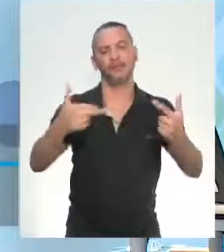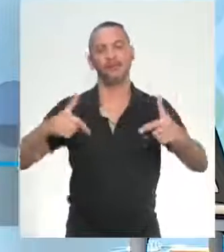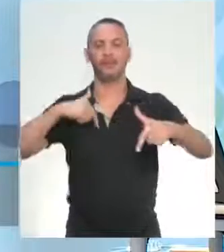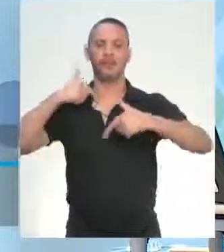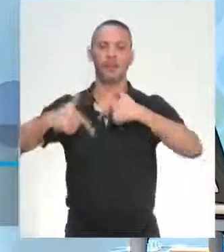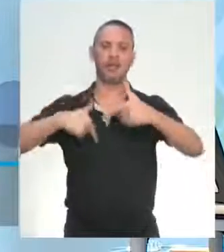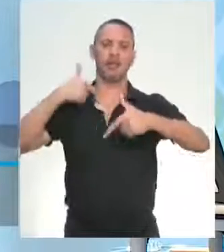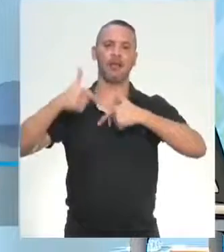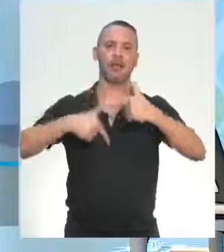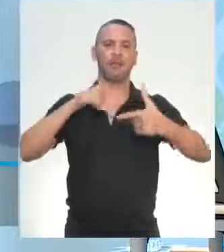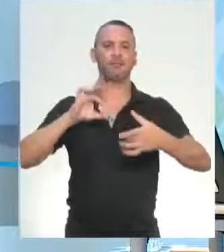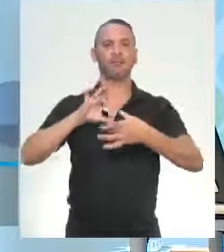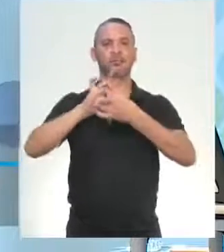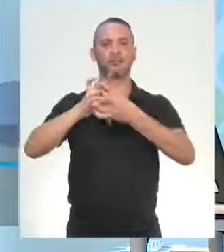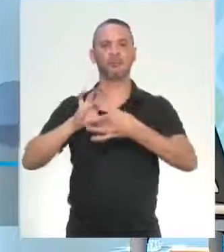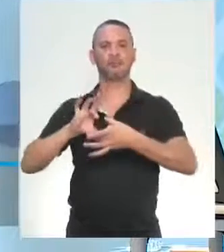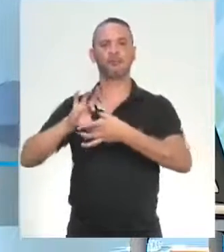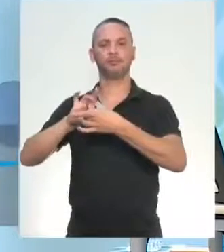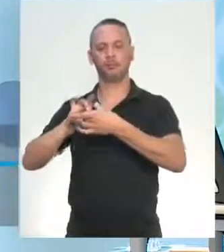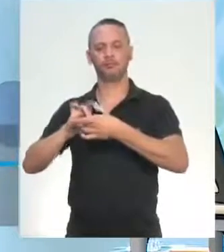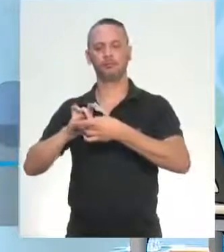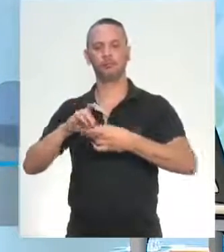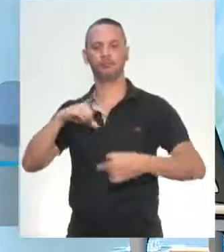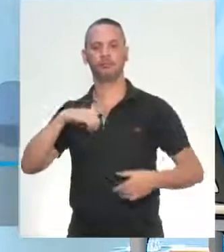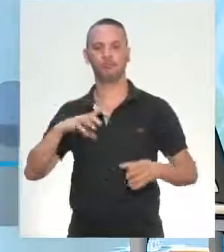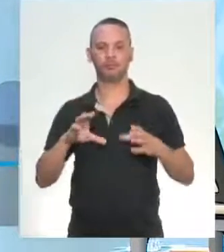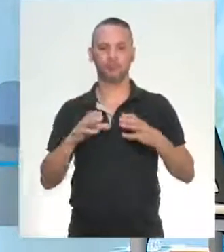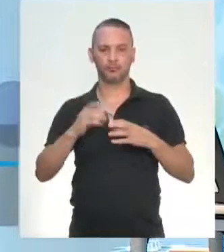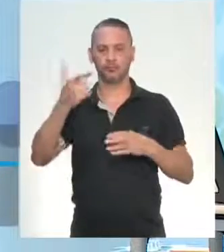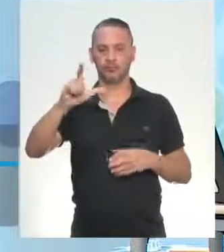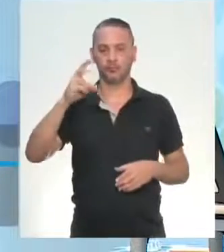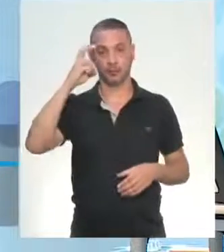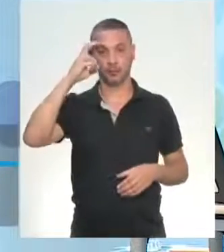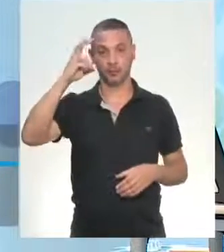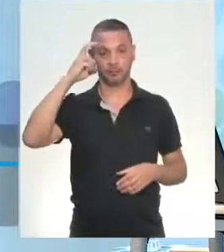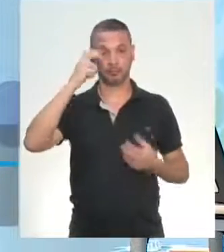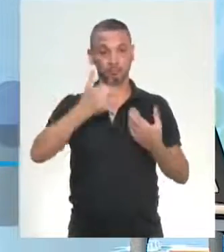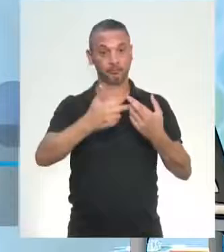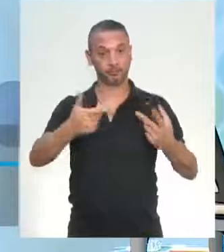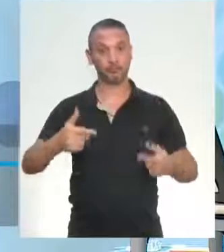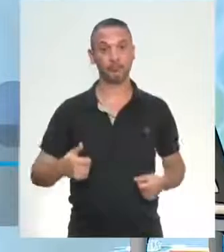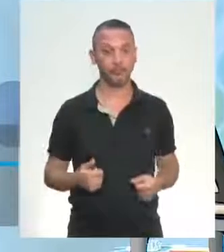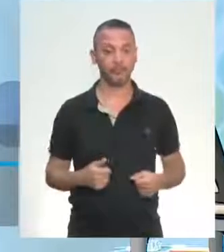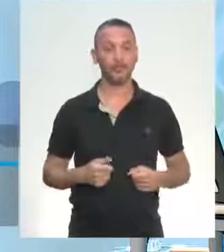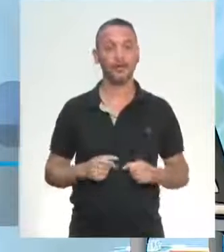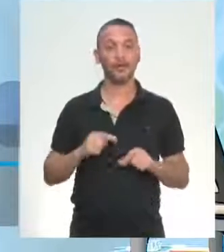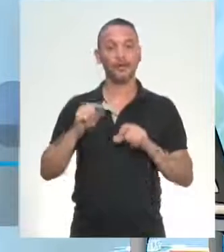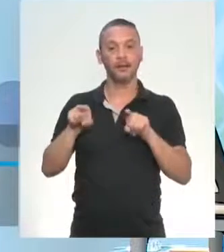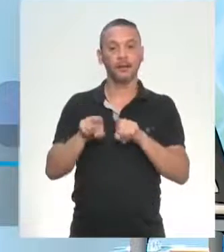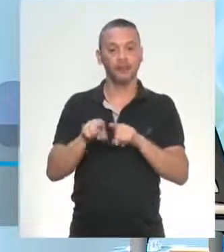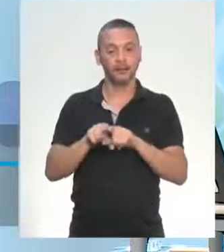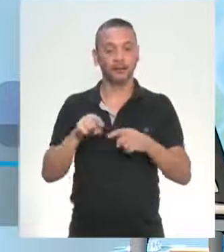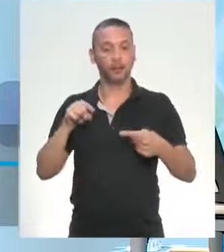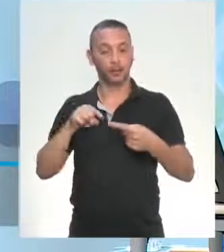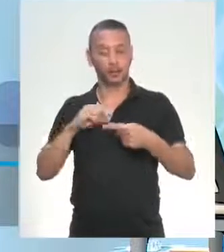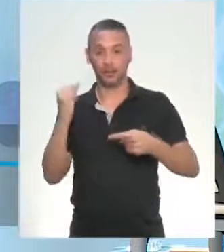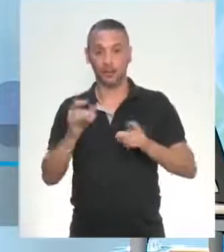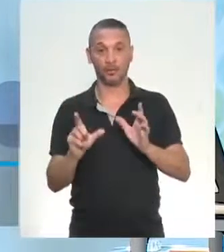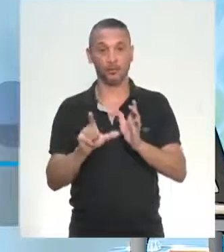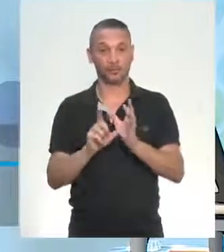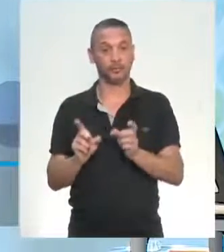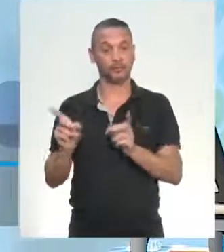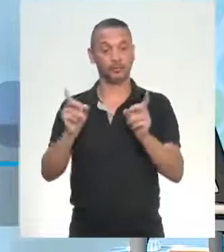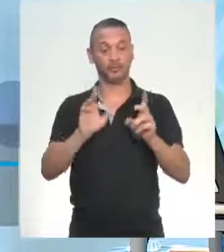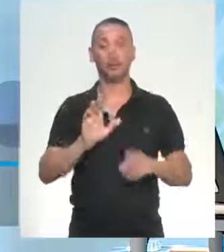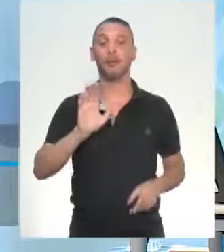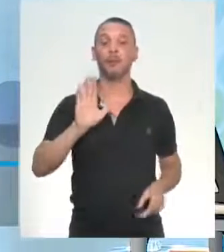trabalho, conexão e interação com outras culturas. Legal? Era o comércio que amarrava tudo isso.